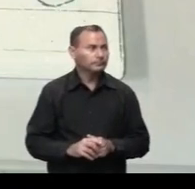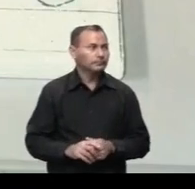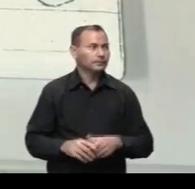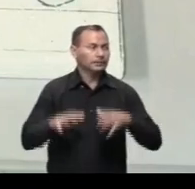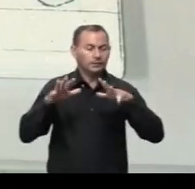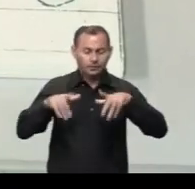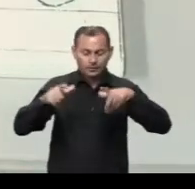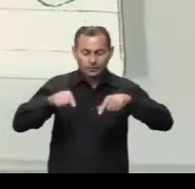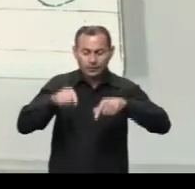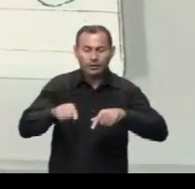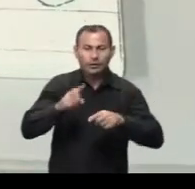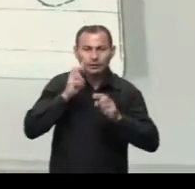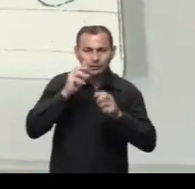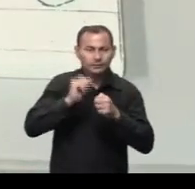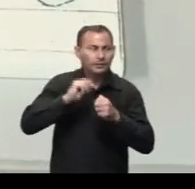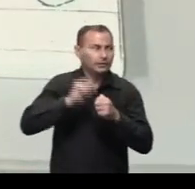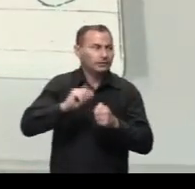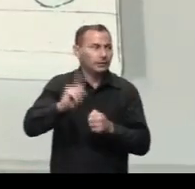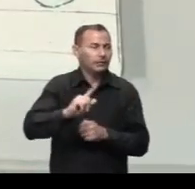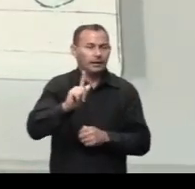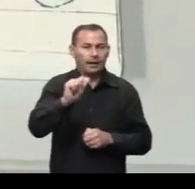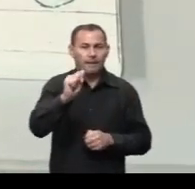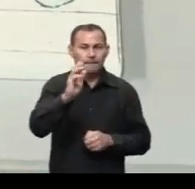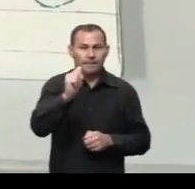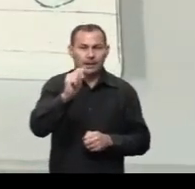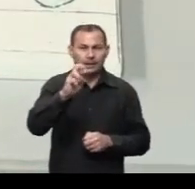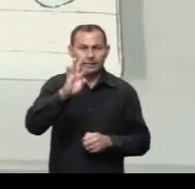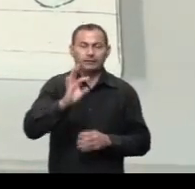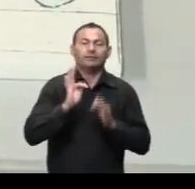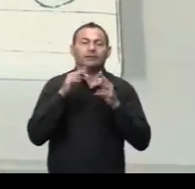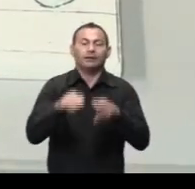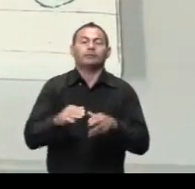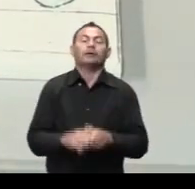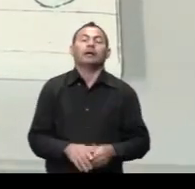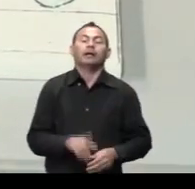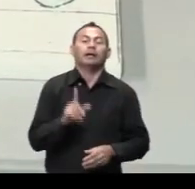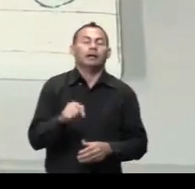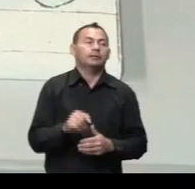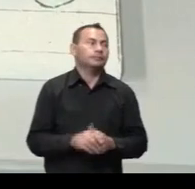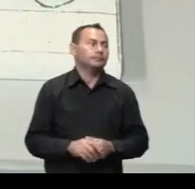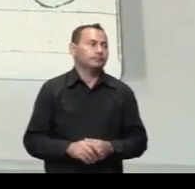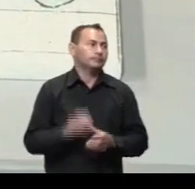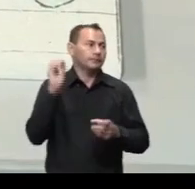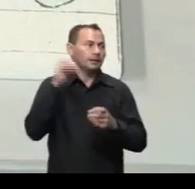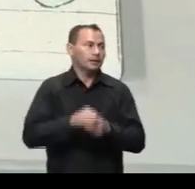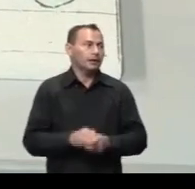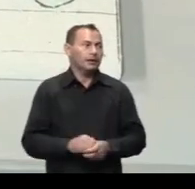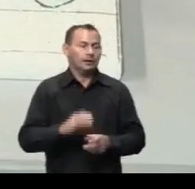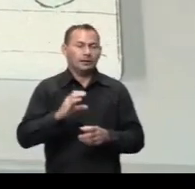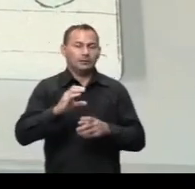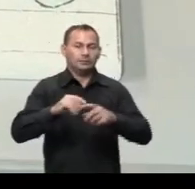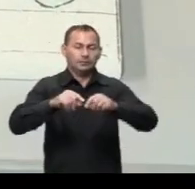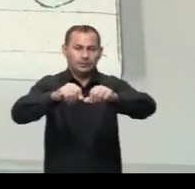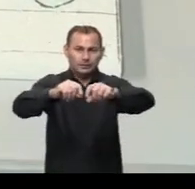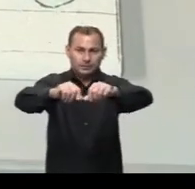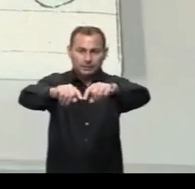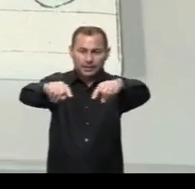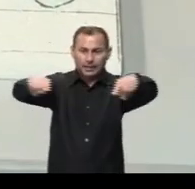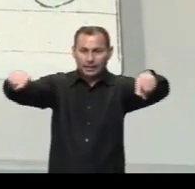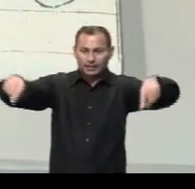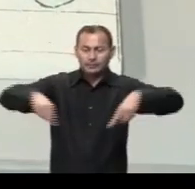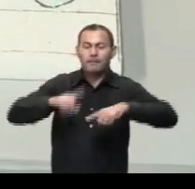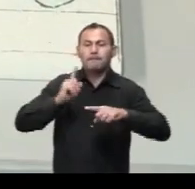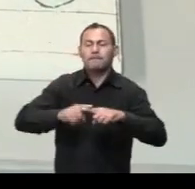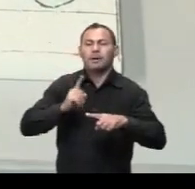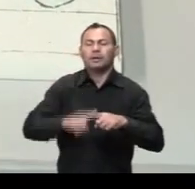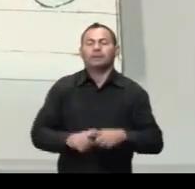dessa locação. Isso aqui que a gente fez não é o gabarito final. É jogar a cal no terreno.